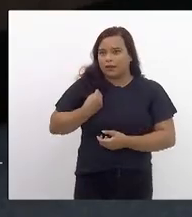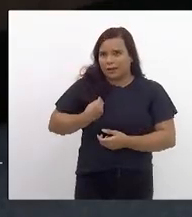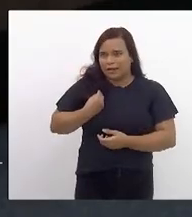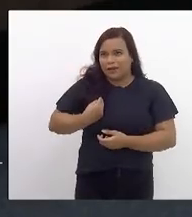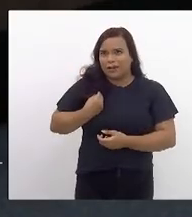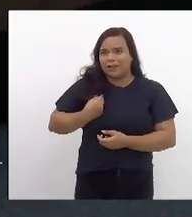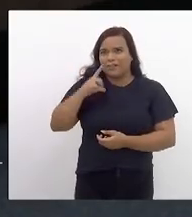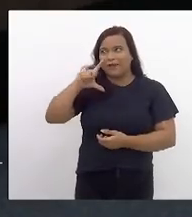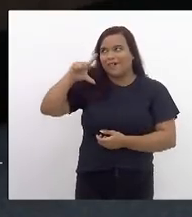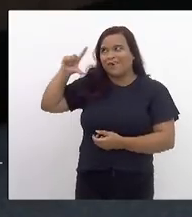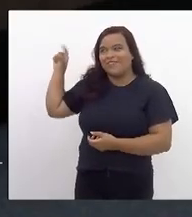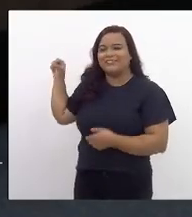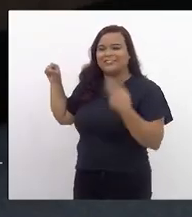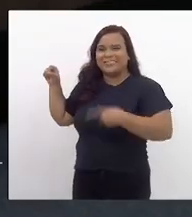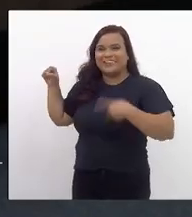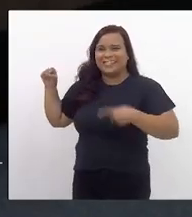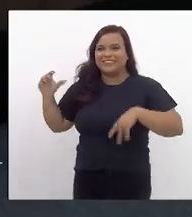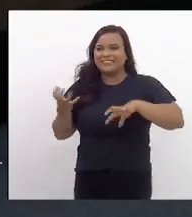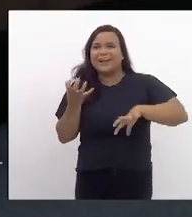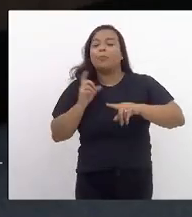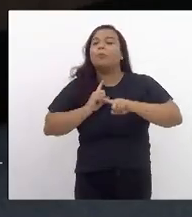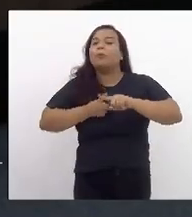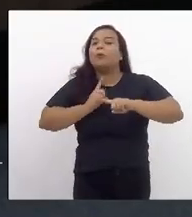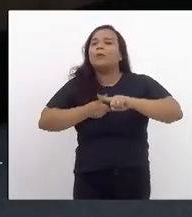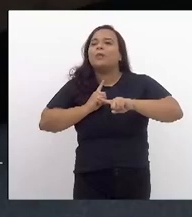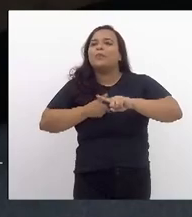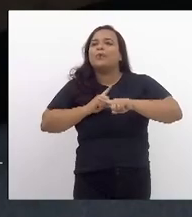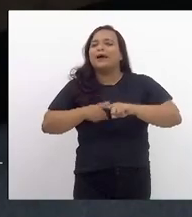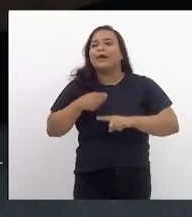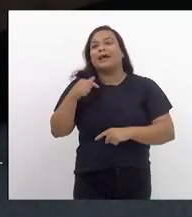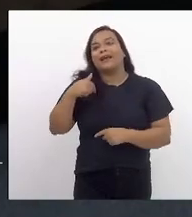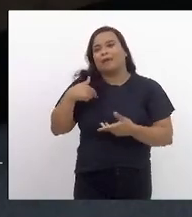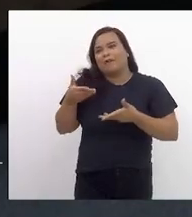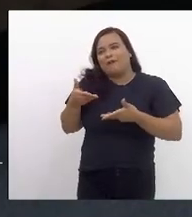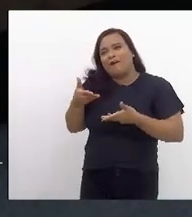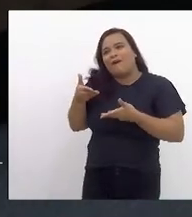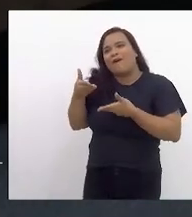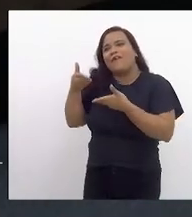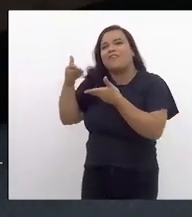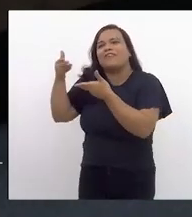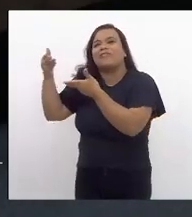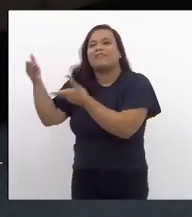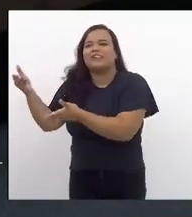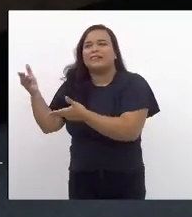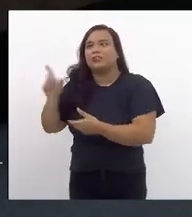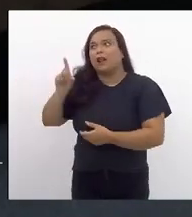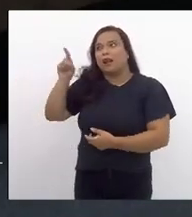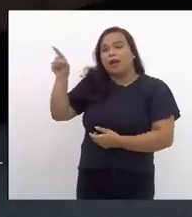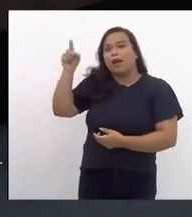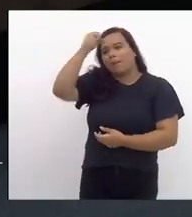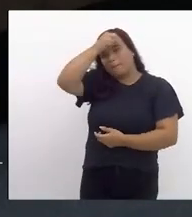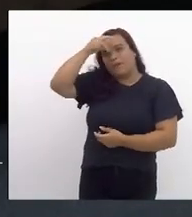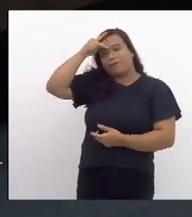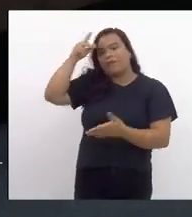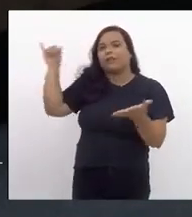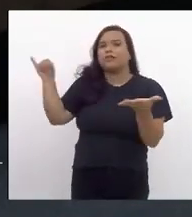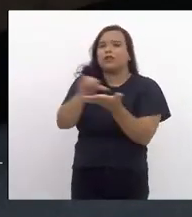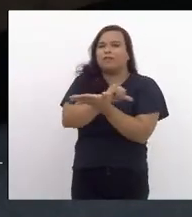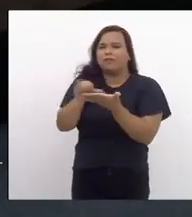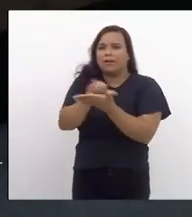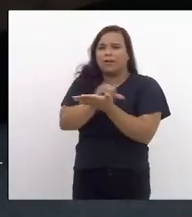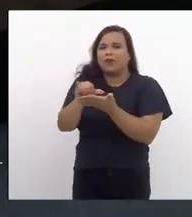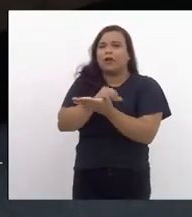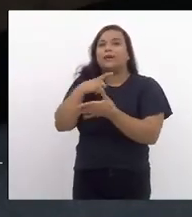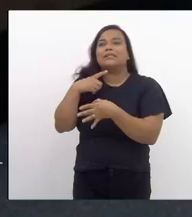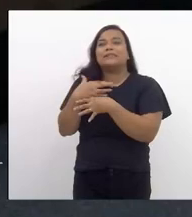dias aqui do plenário, justamente porque, a convite do prefeito de Newark, uma cidade a cerca de 40 minutos de